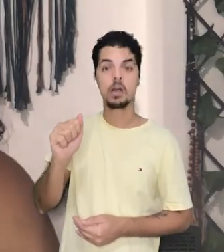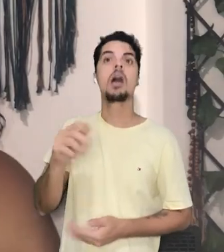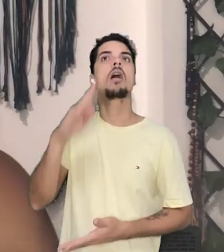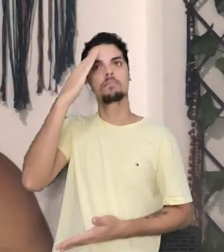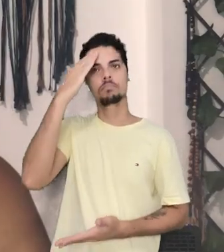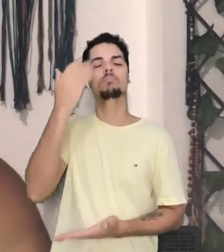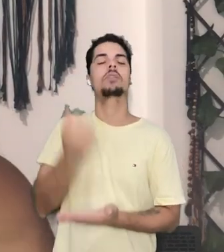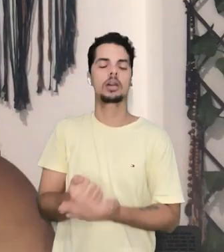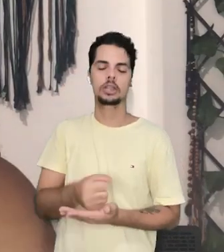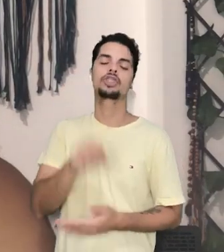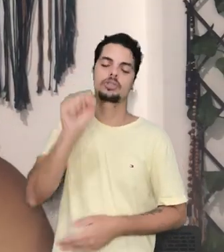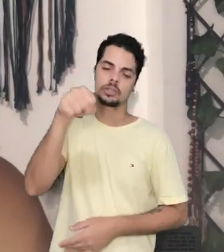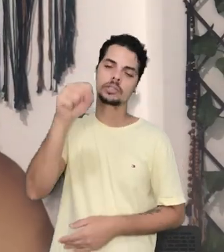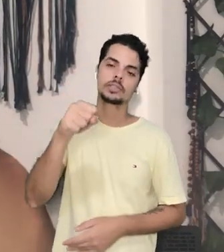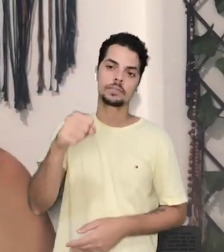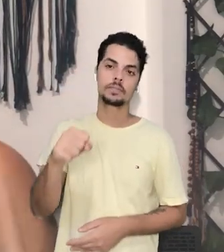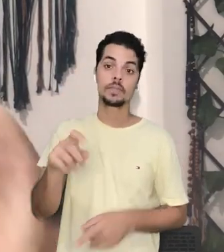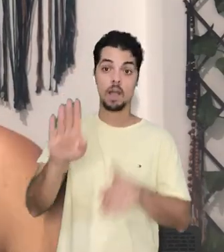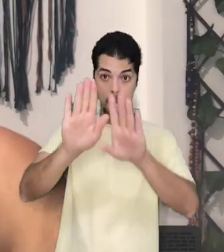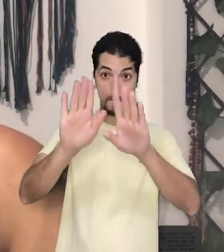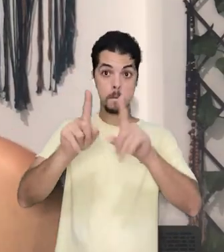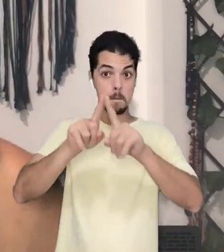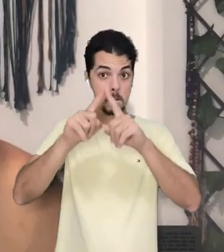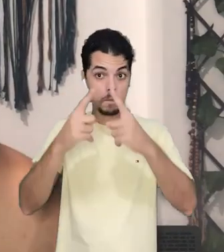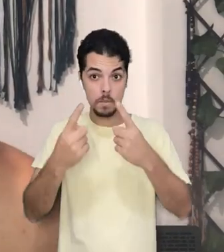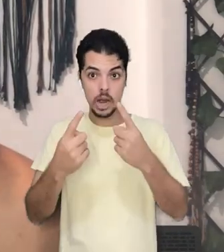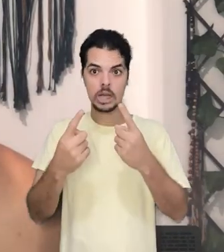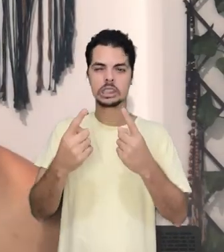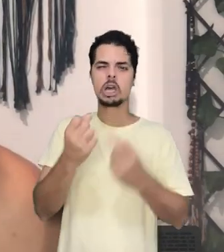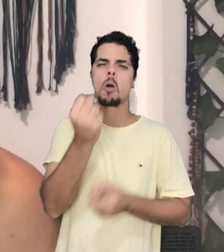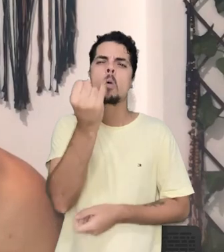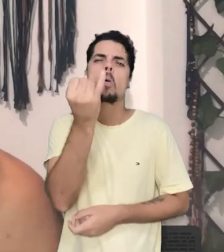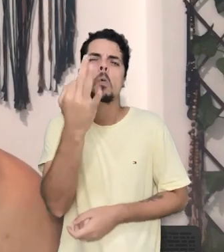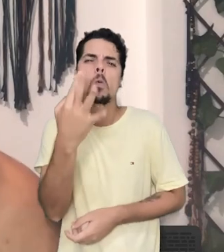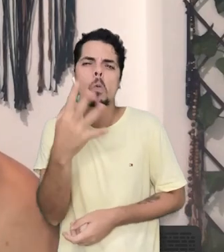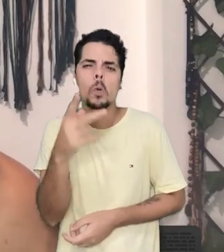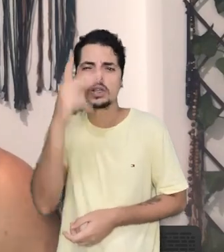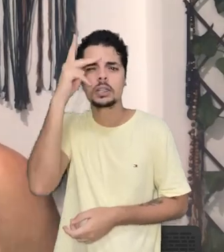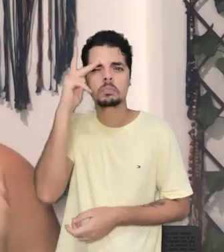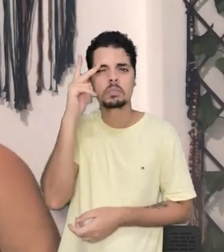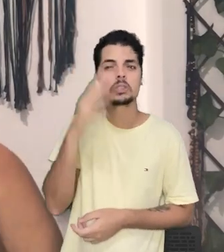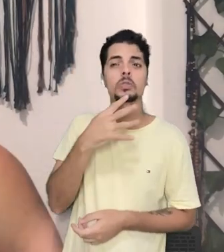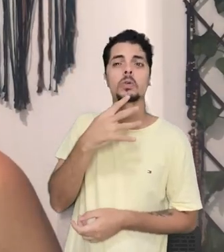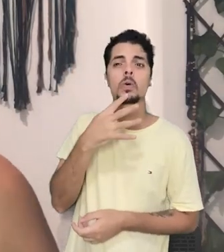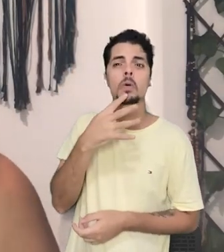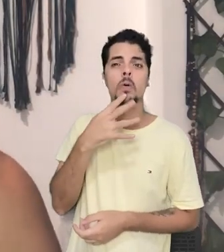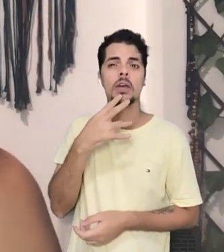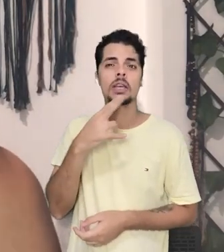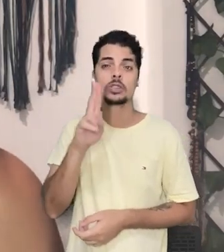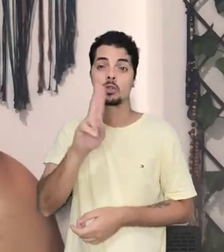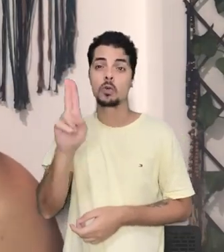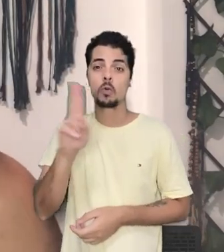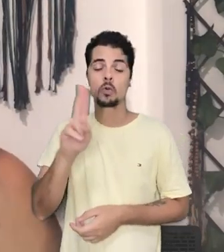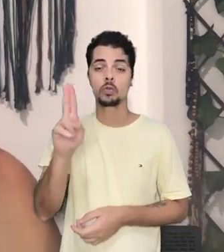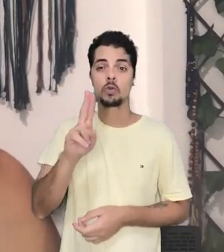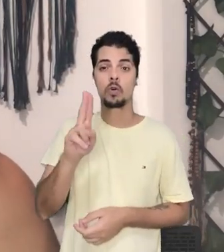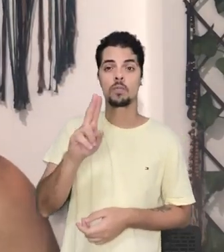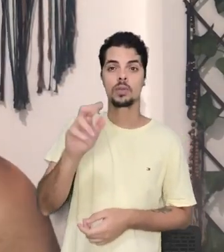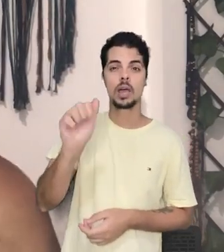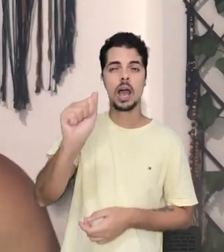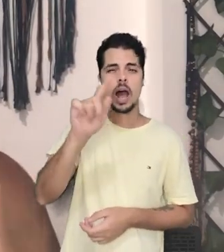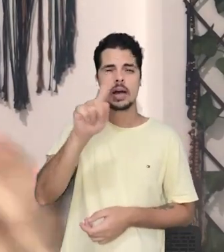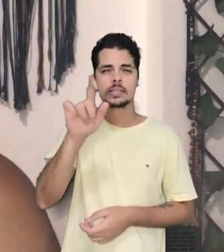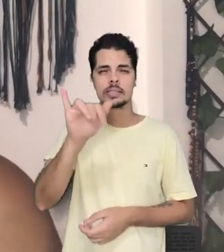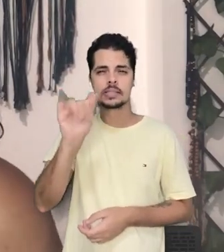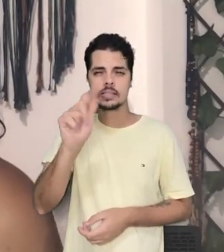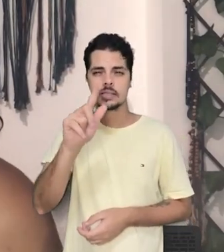Tenho certeza que sim. Agora, quantas pessoas você conhece que se chamam Adimu, Aduque,